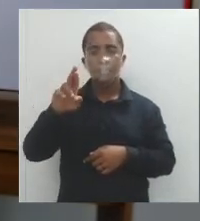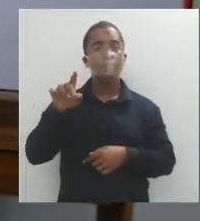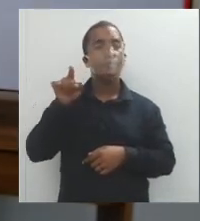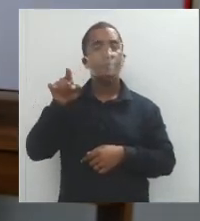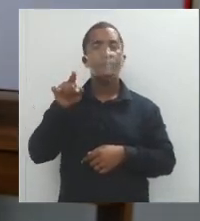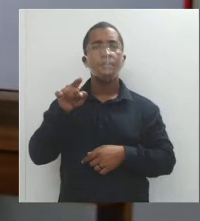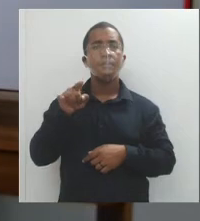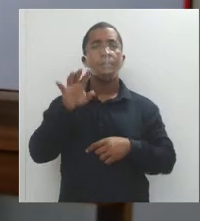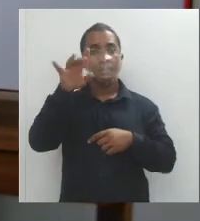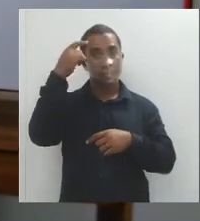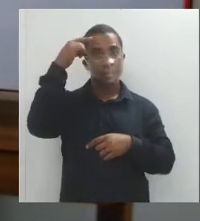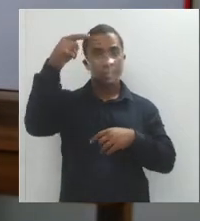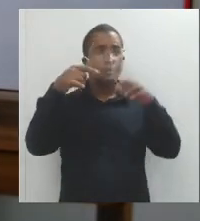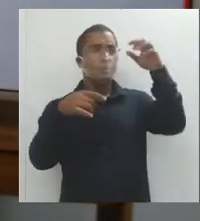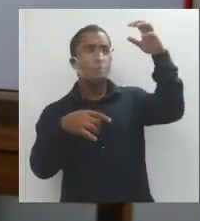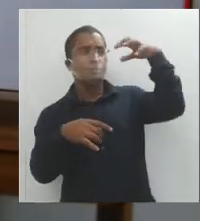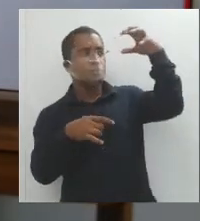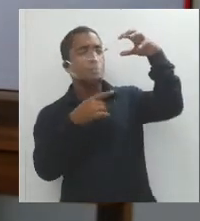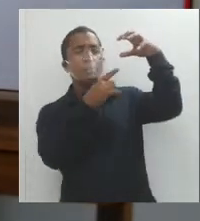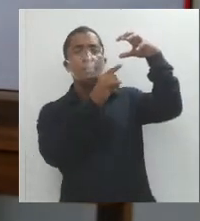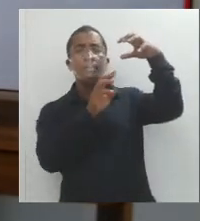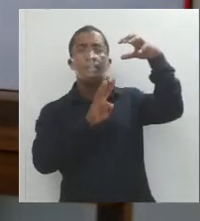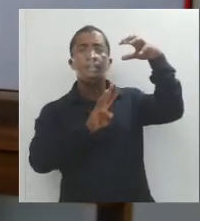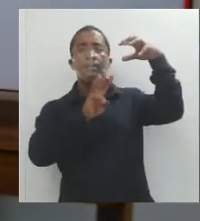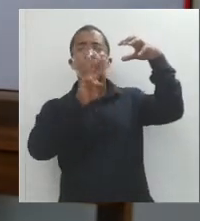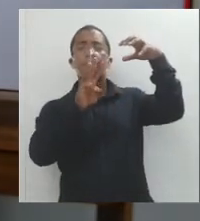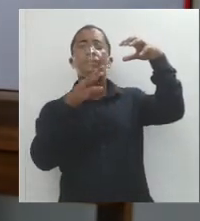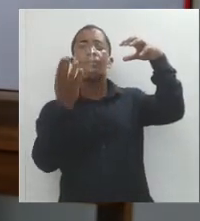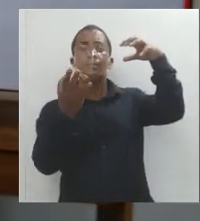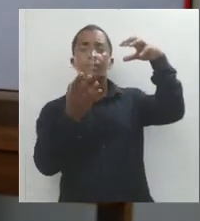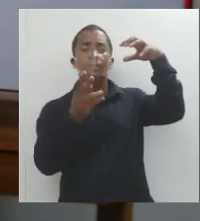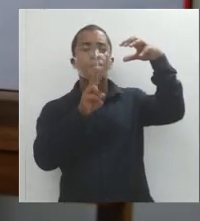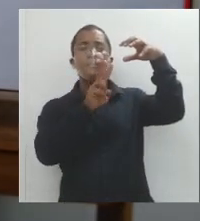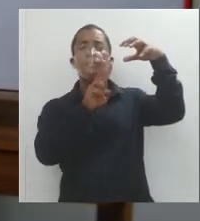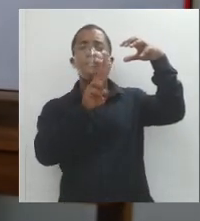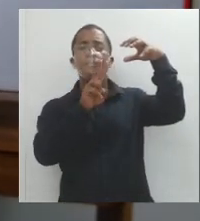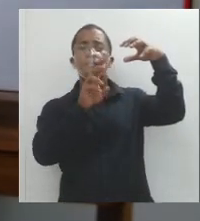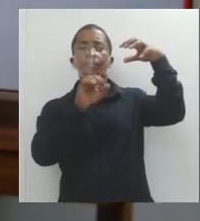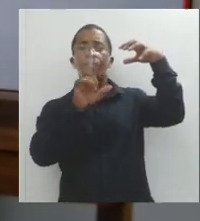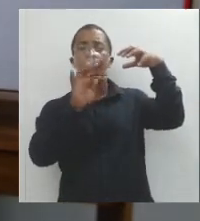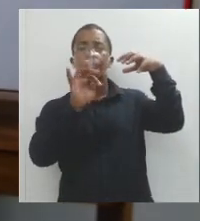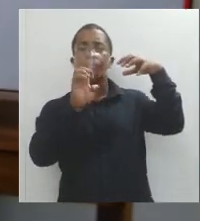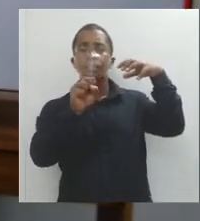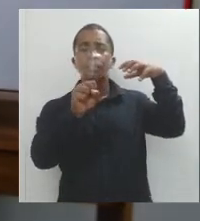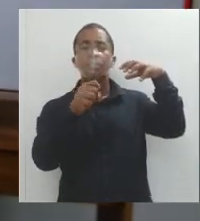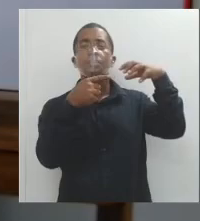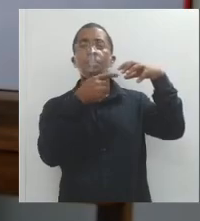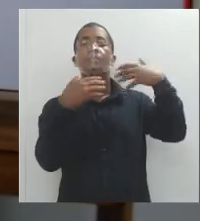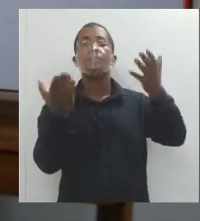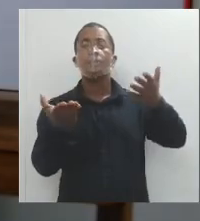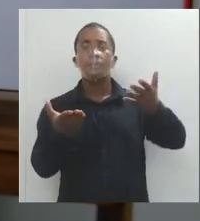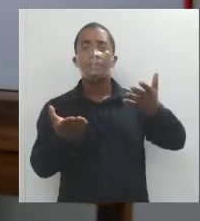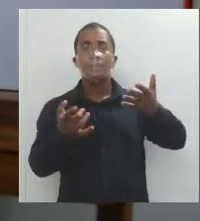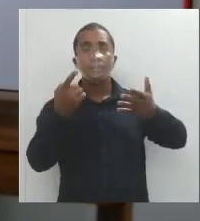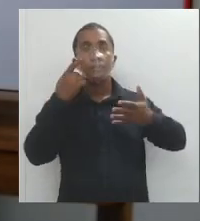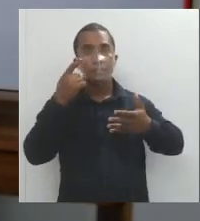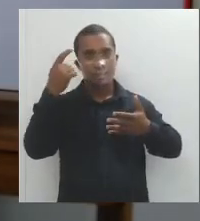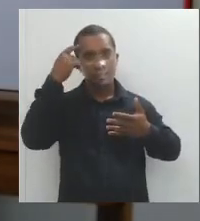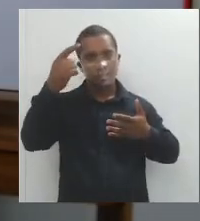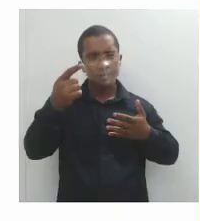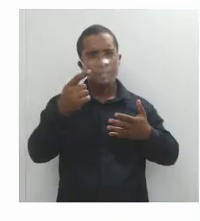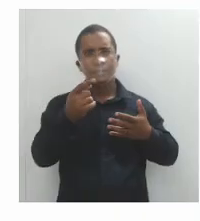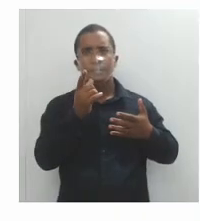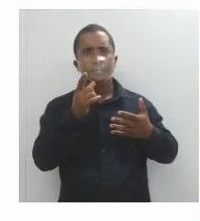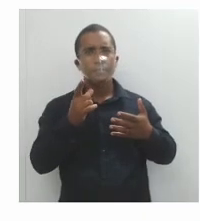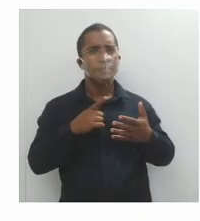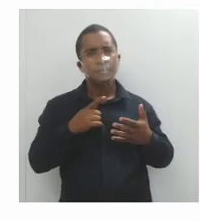chuveiro? Bora voltar lá e vamos ver. Esse chuveiro está ligado numa certa voltagem, ó. Ele diz aqui, ó, suponha que o chuveiro